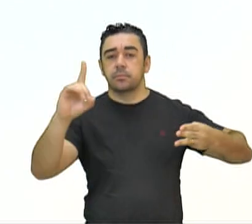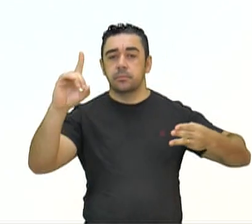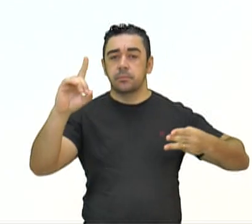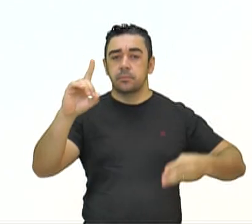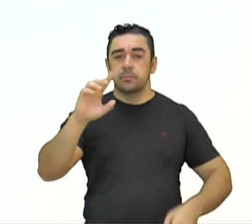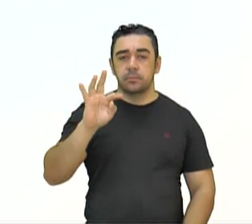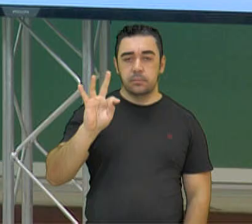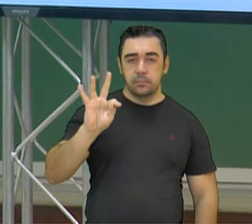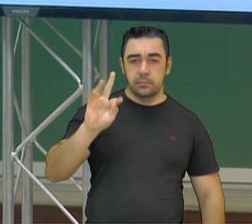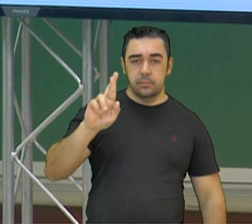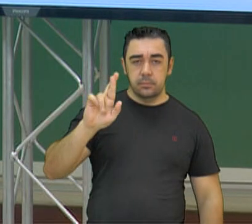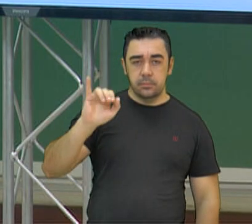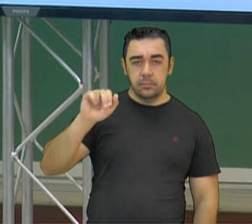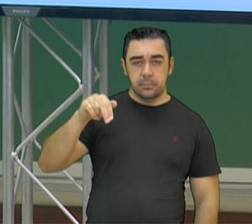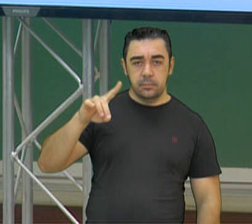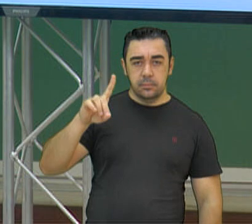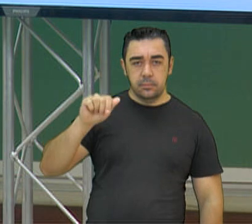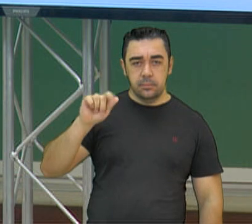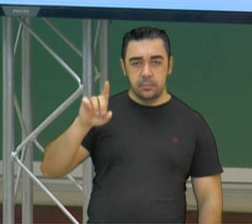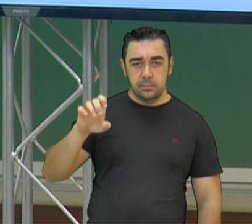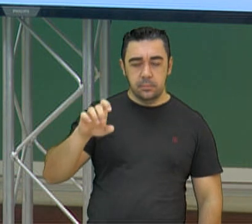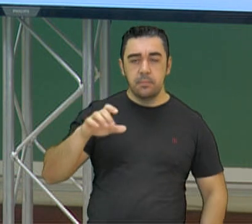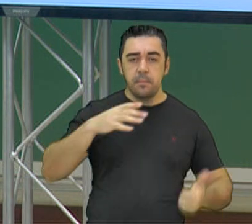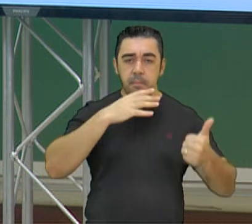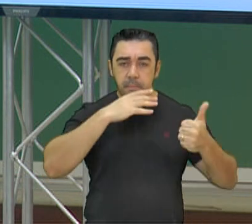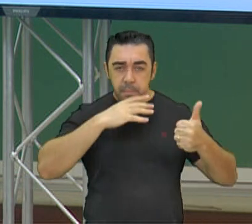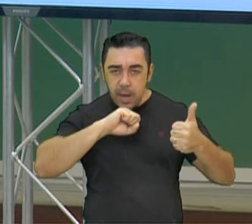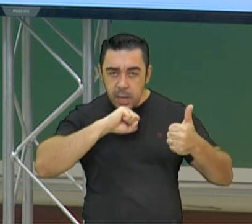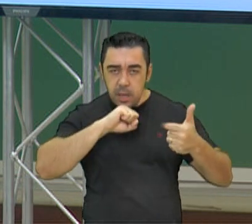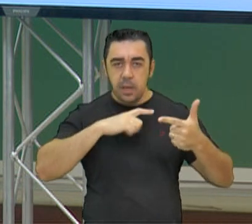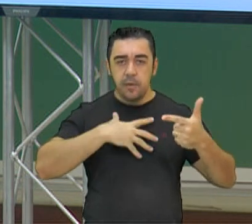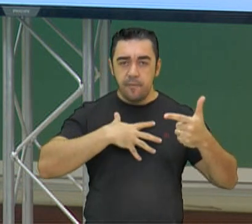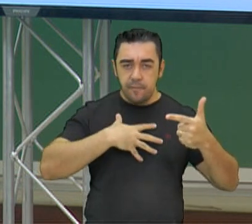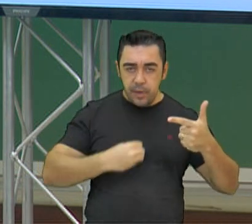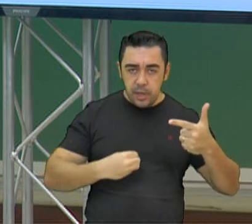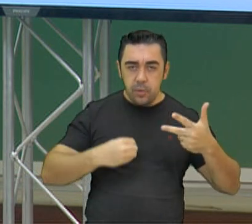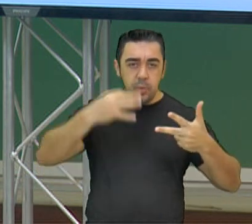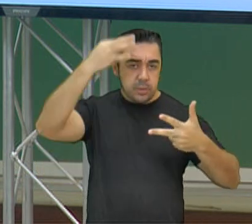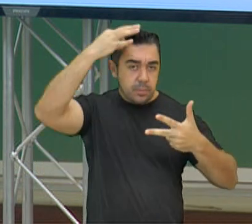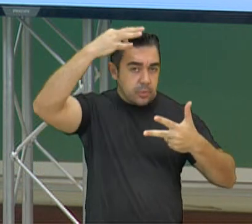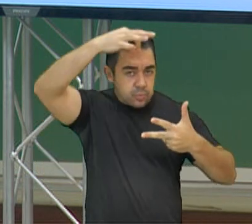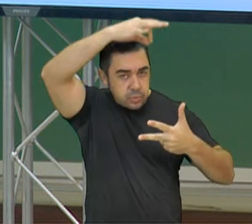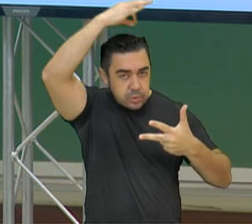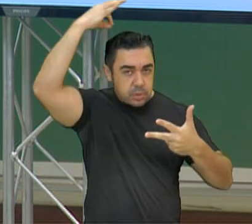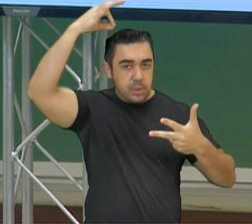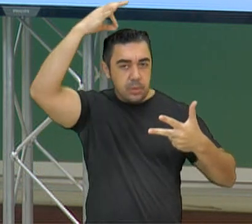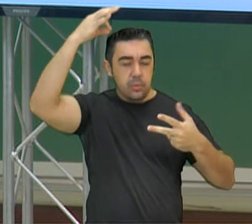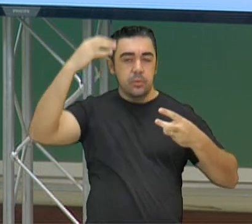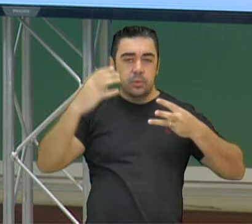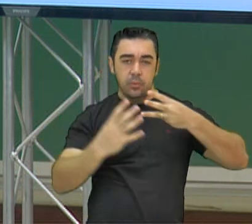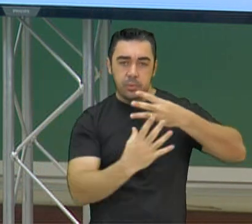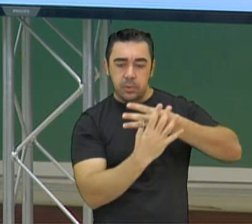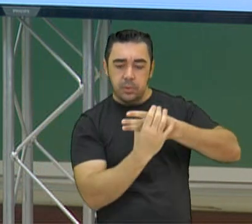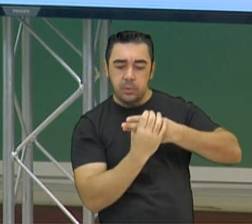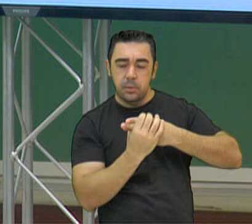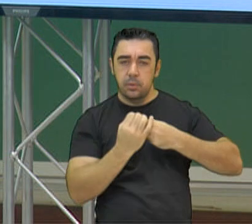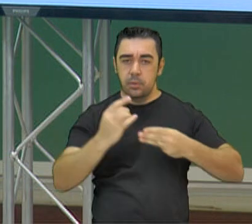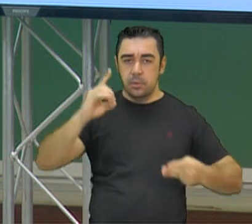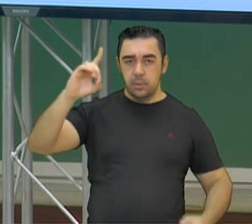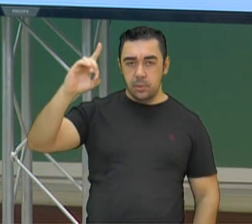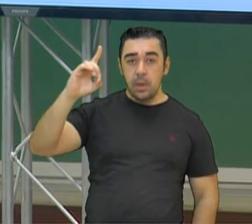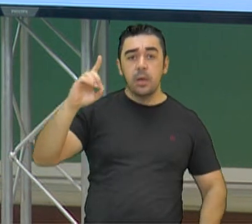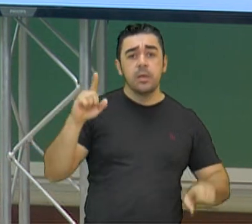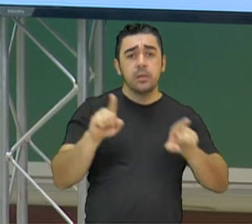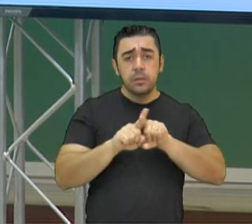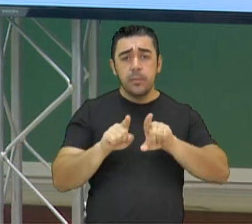do Pai, Filho e Espírito Santo. Não só no cristianismo tem essa questão de trindade, outras